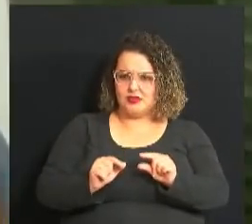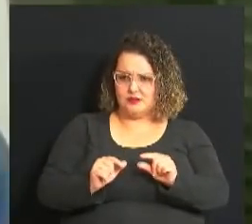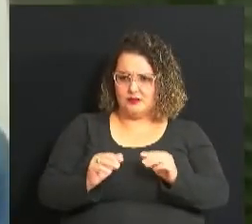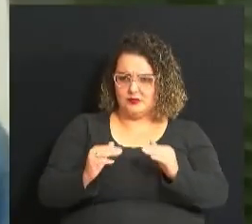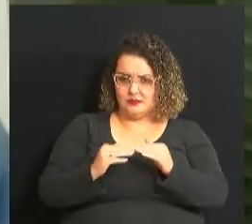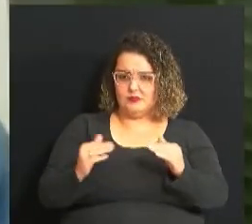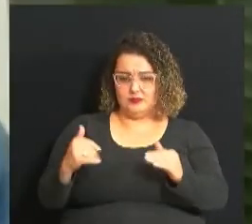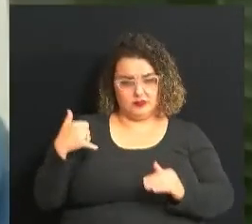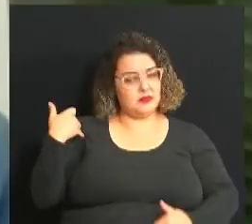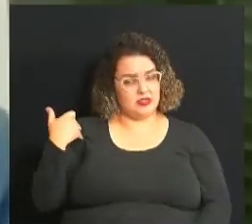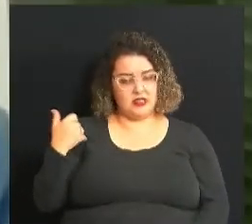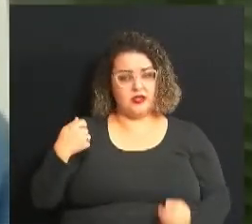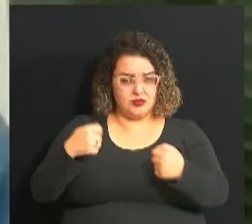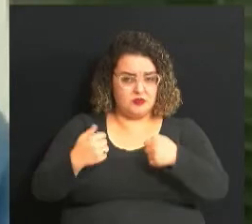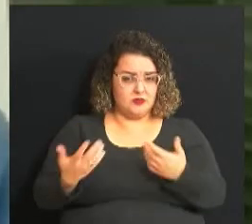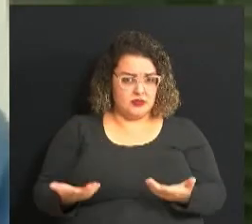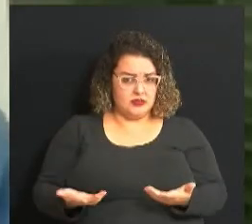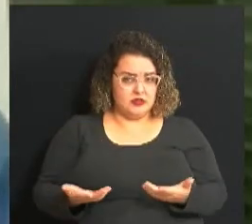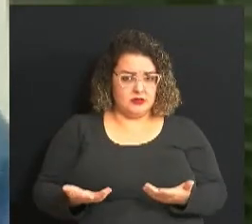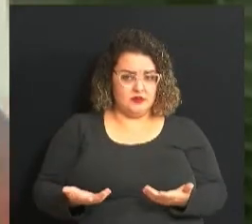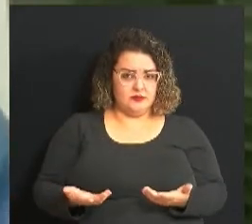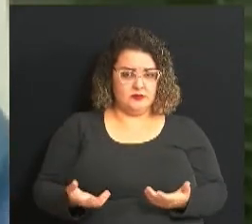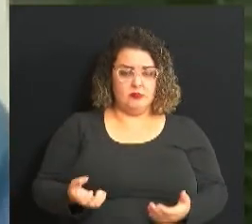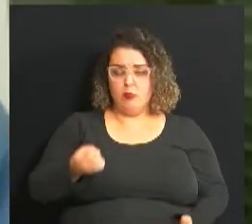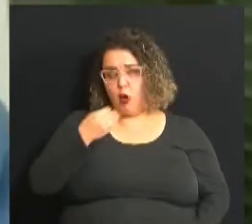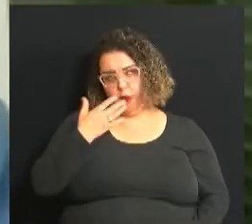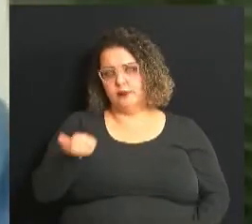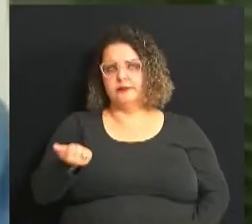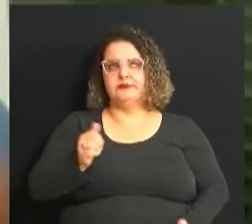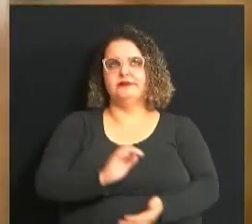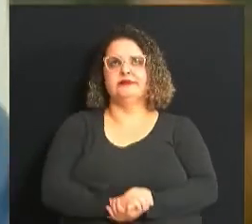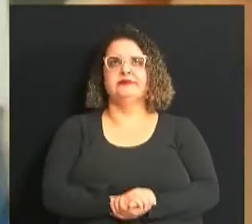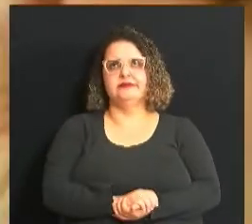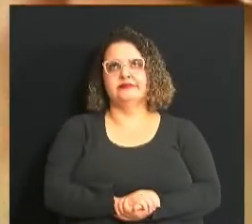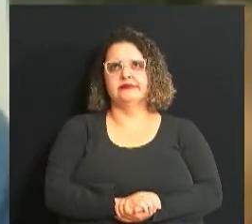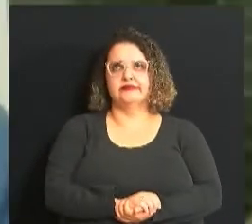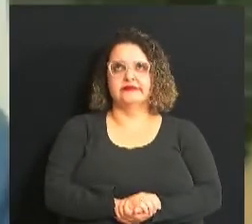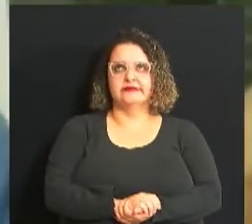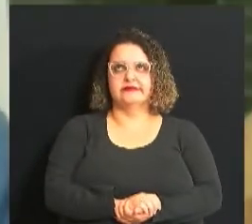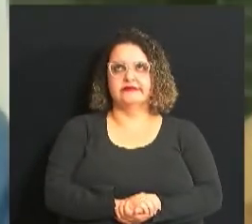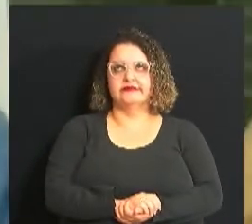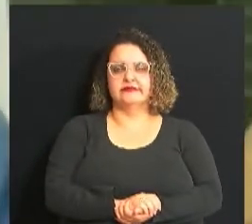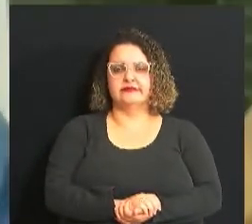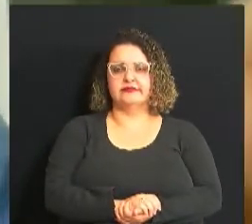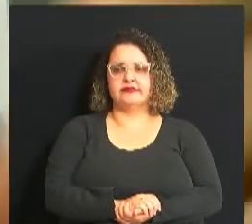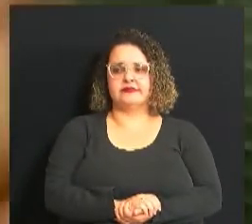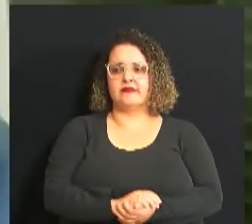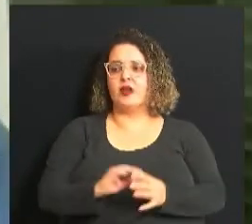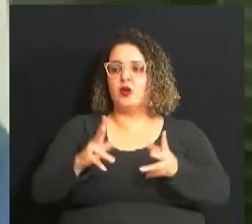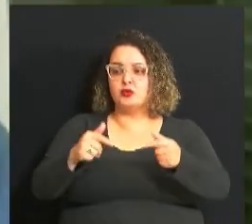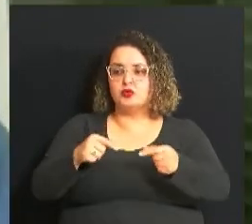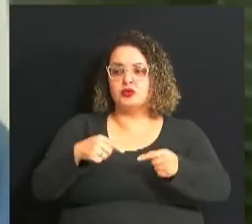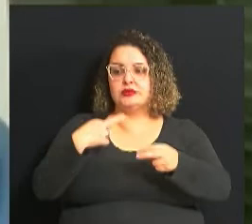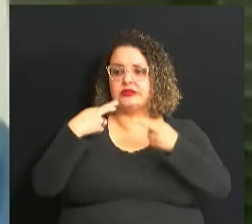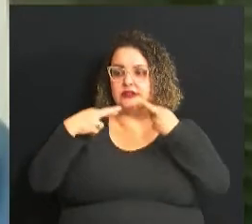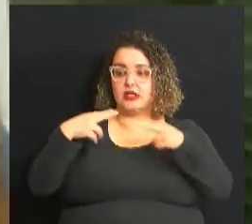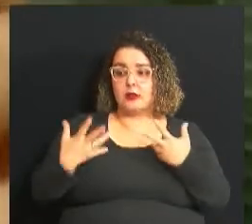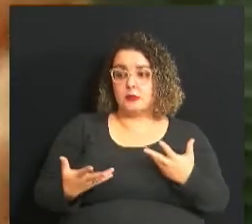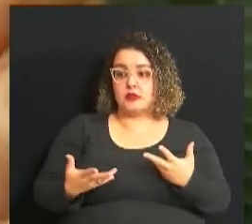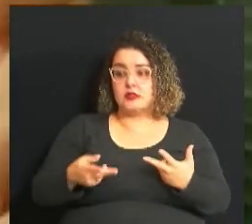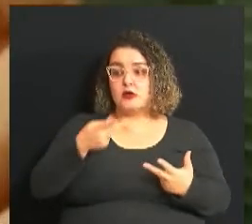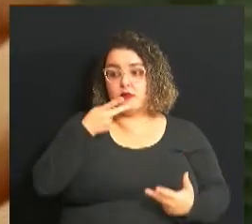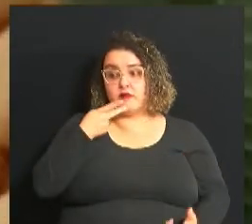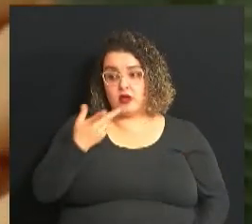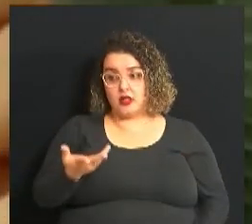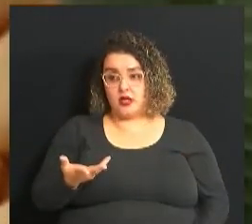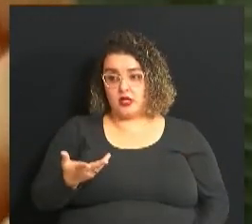qualidade que ele tem. Muito bem. Se nós, com essas queixas que eu citei agora, e ele